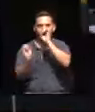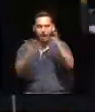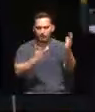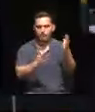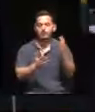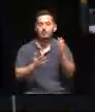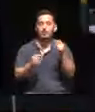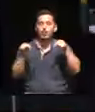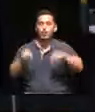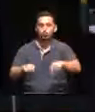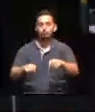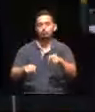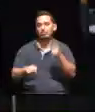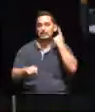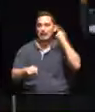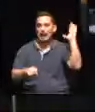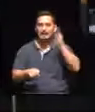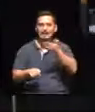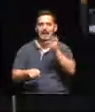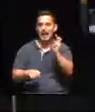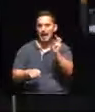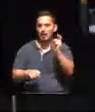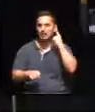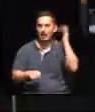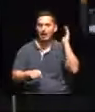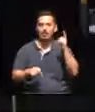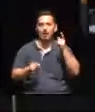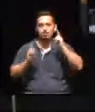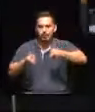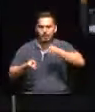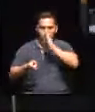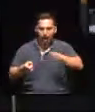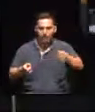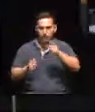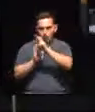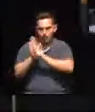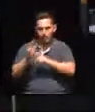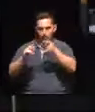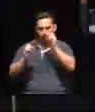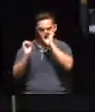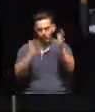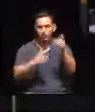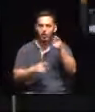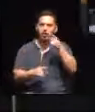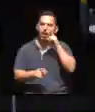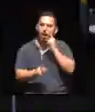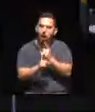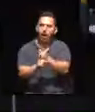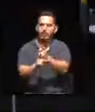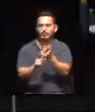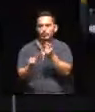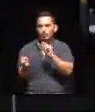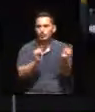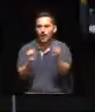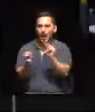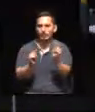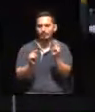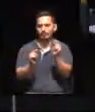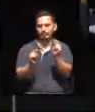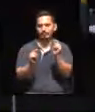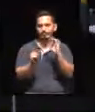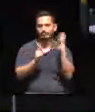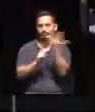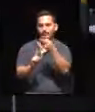Arvoredo. Hoje, e já passaram 7 anos desde a entrada em vigor do Regulamento do Arvoredo, mantém-se a discussão em torno da